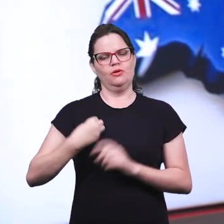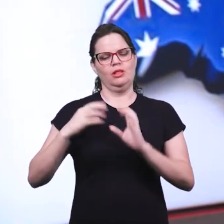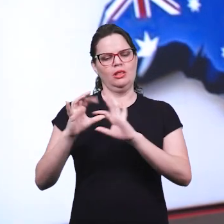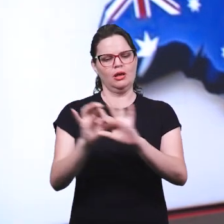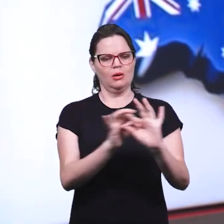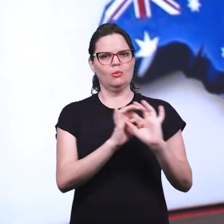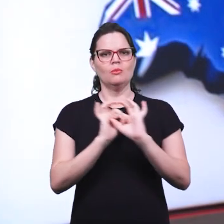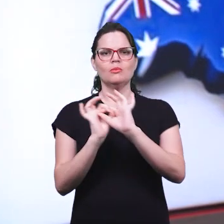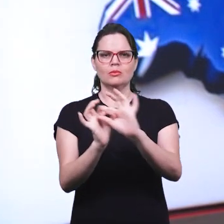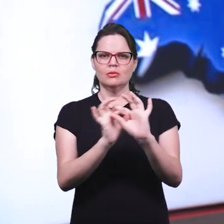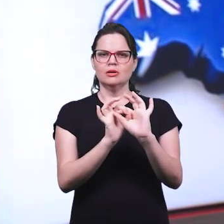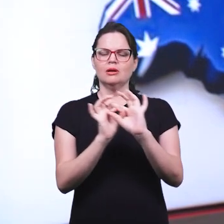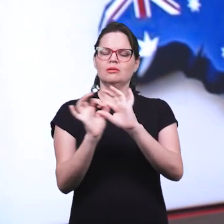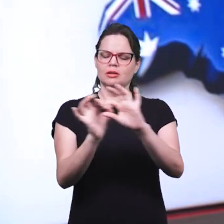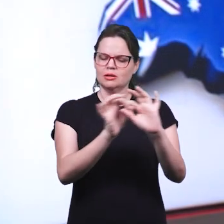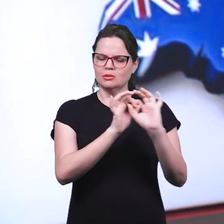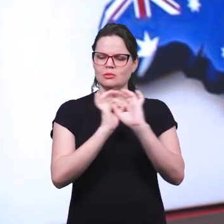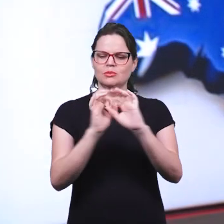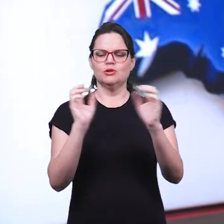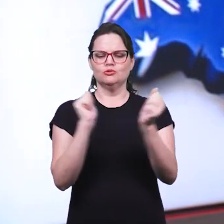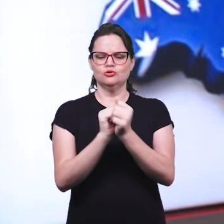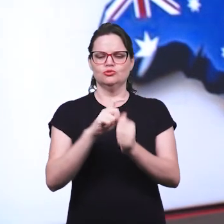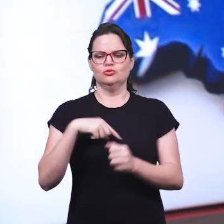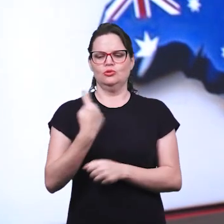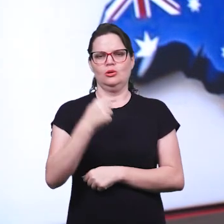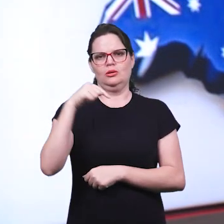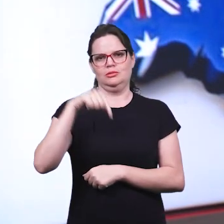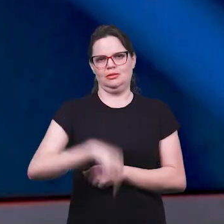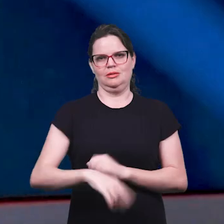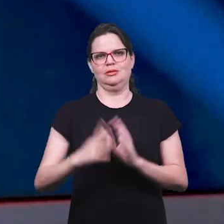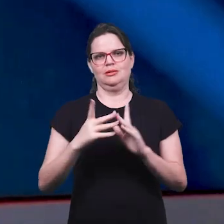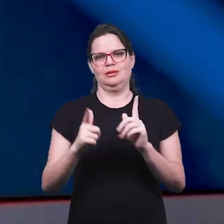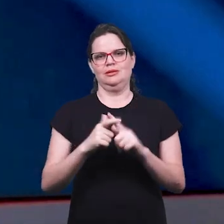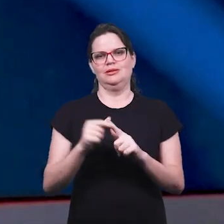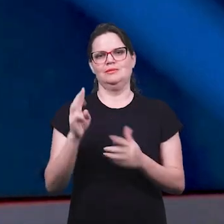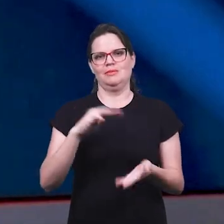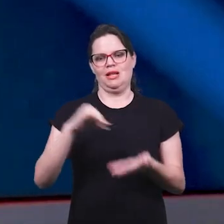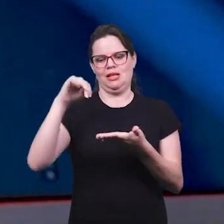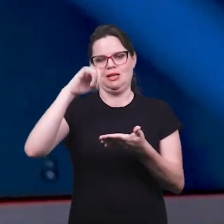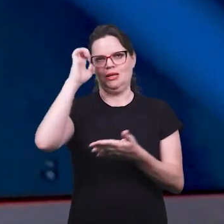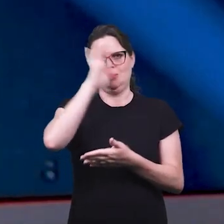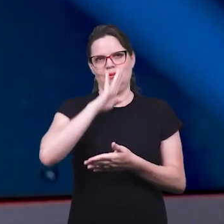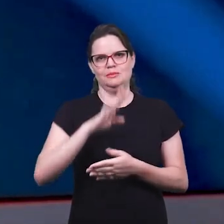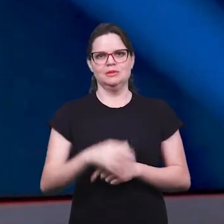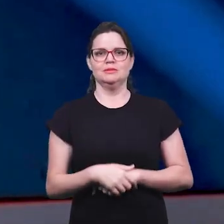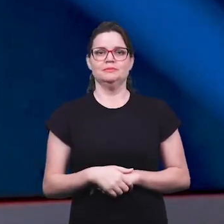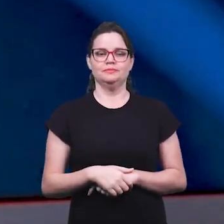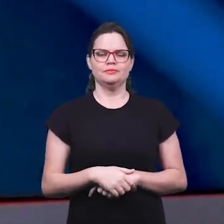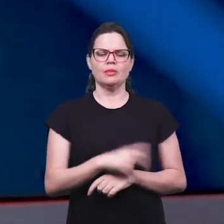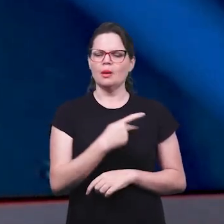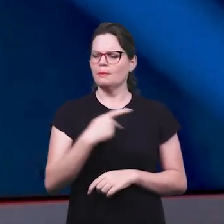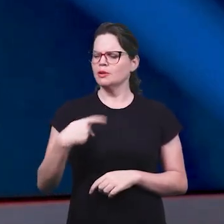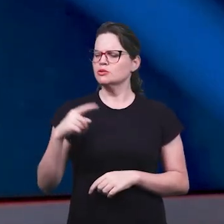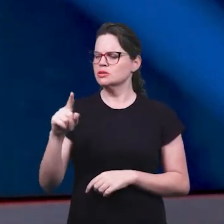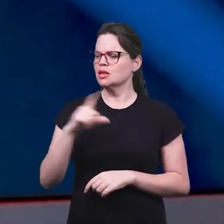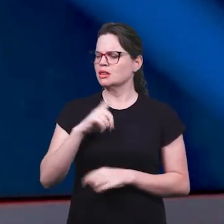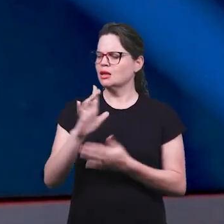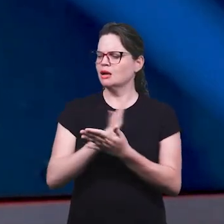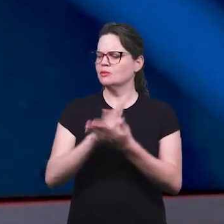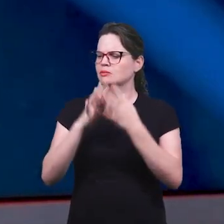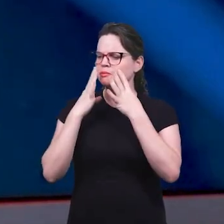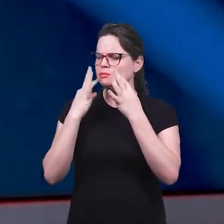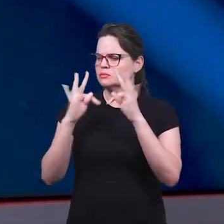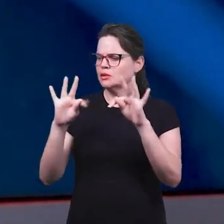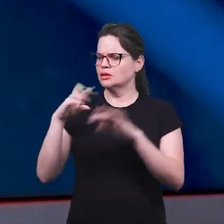comunhão espiritual conosco, a verdadeira comunhão. Pastor, o companheiro tem alguns testemunhos dessas regiões,